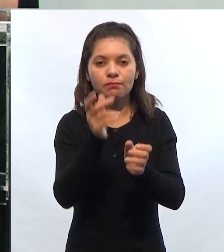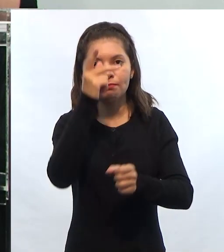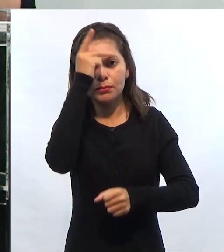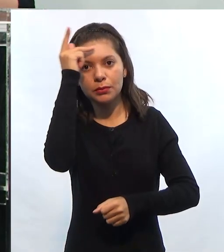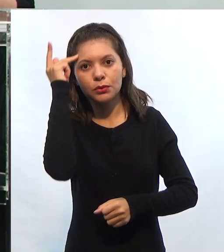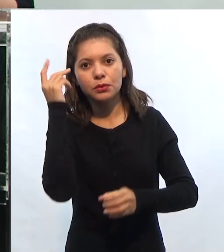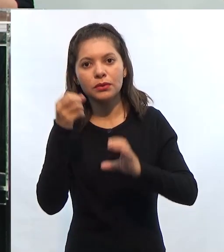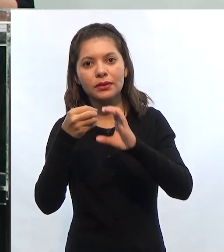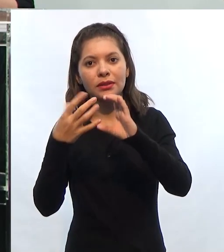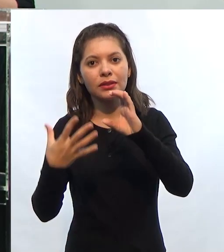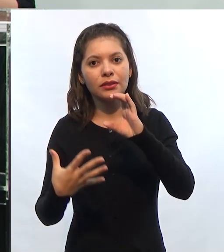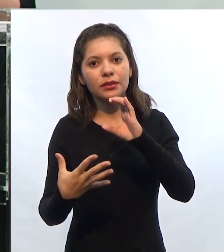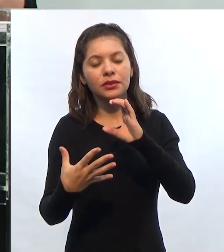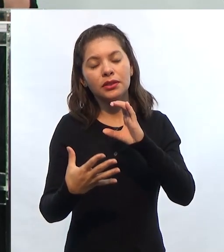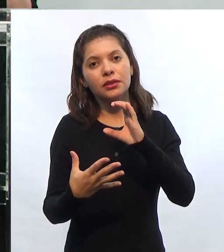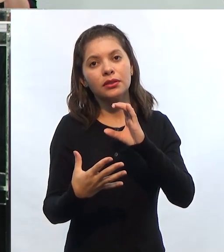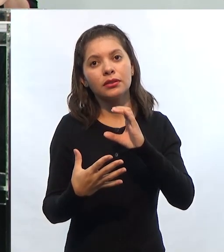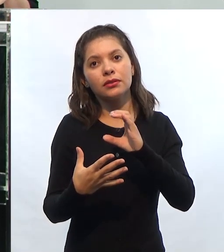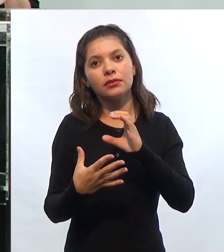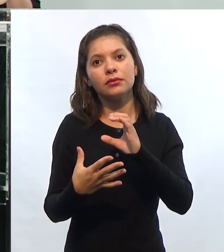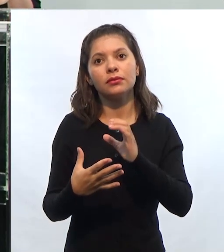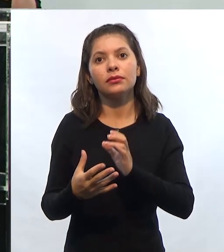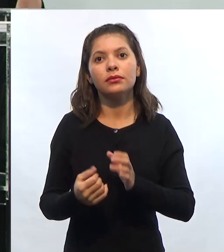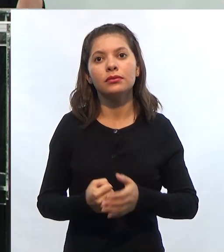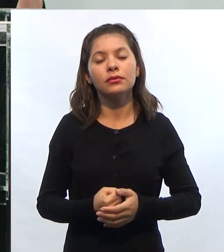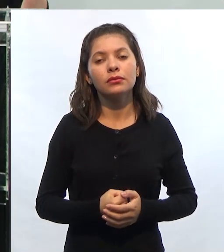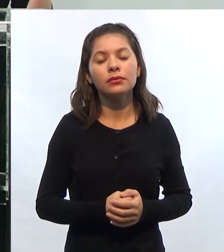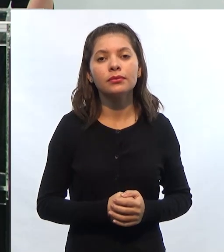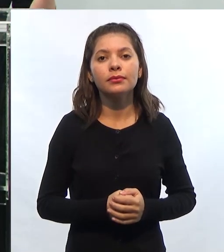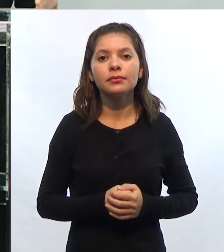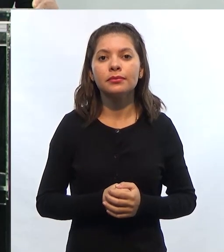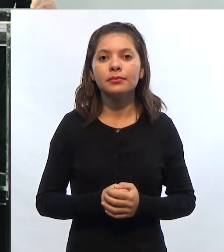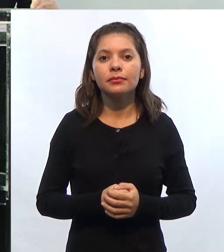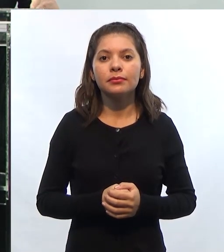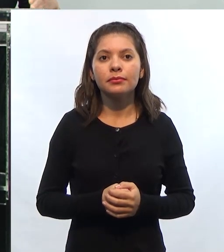de pessoas que tenham características